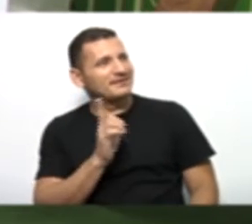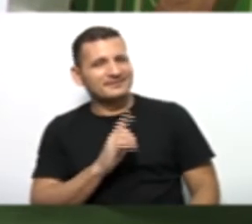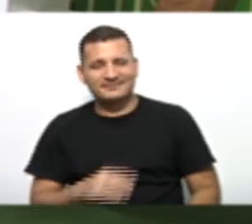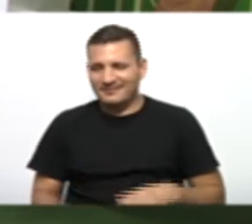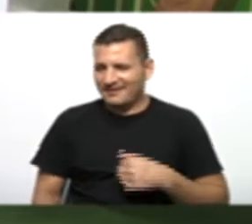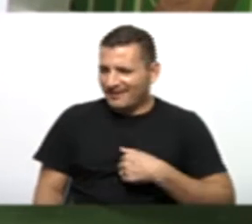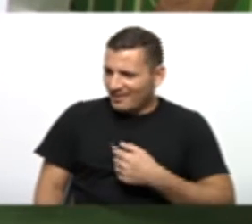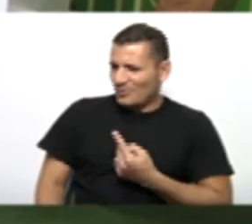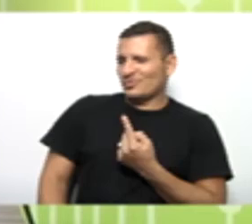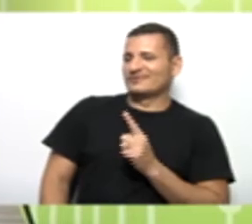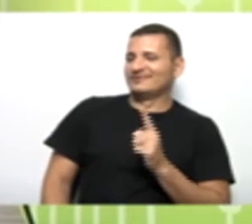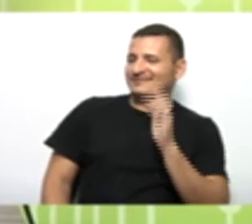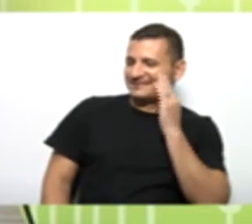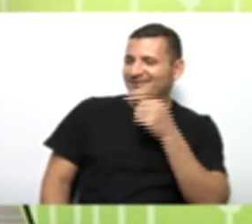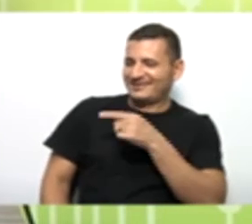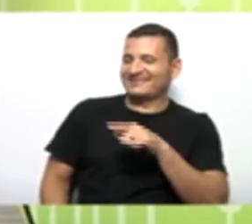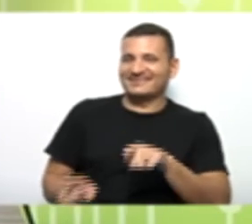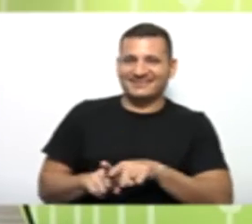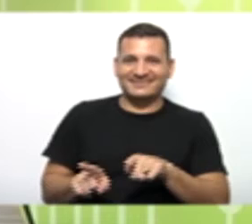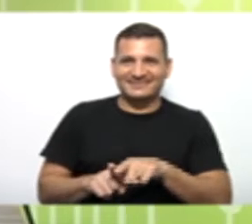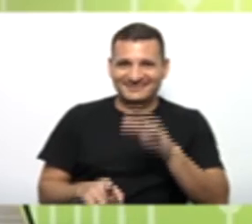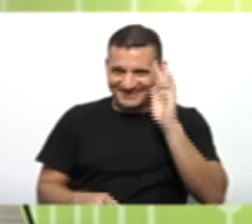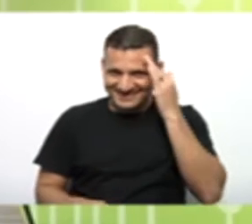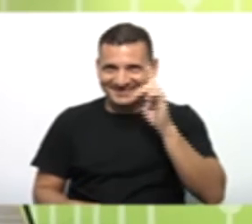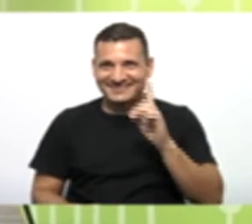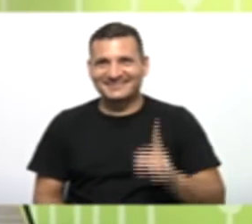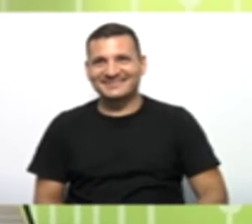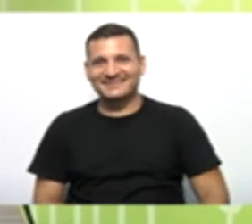sou o único que não entendi aqui.